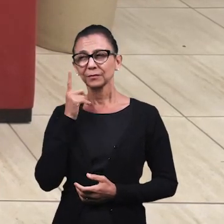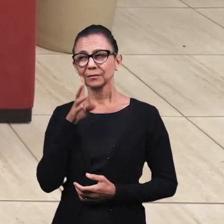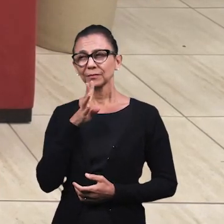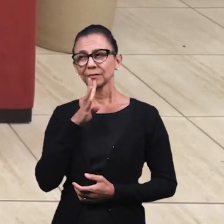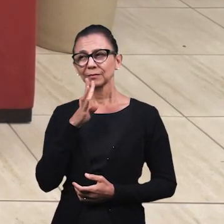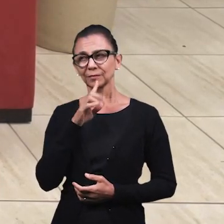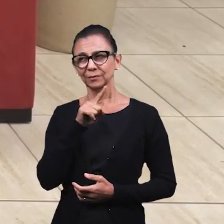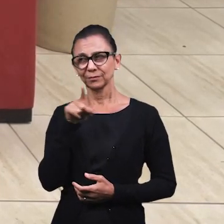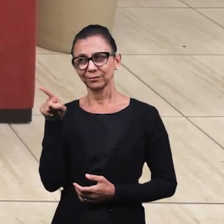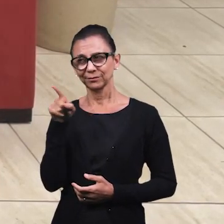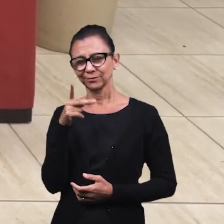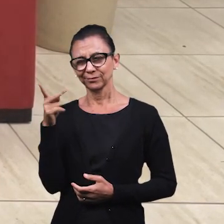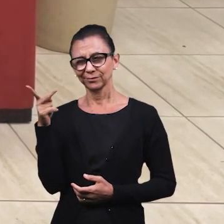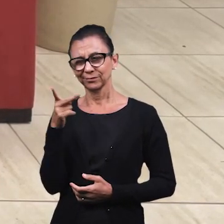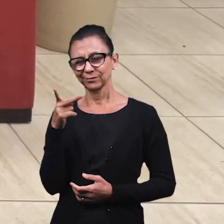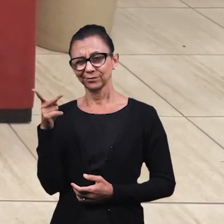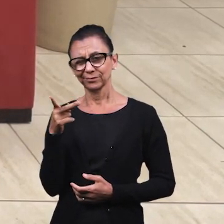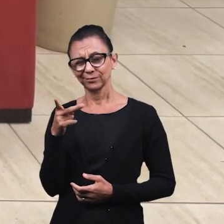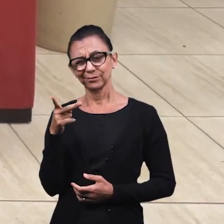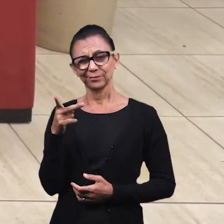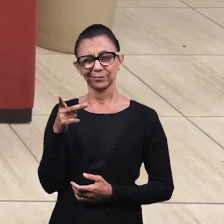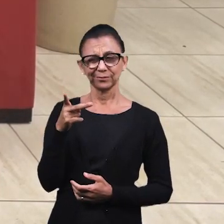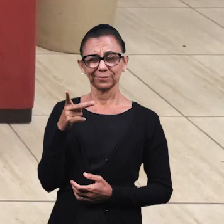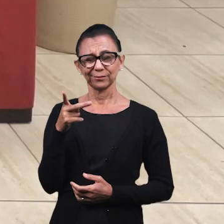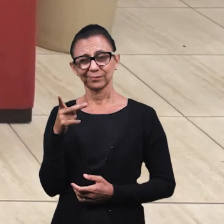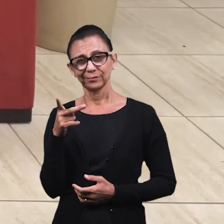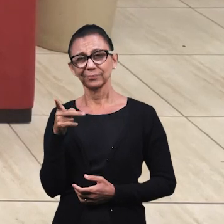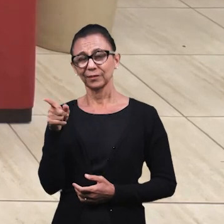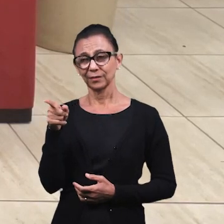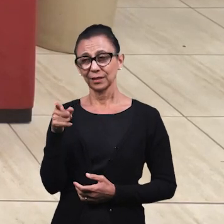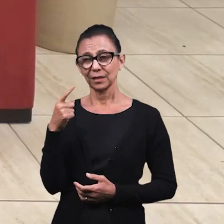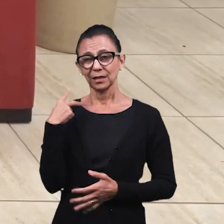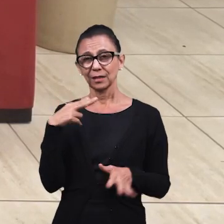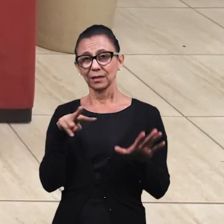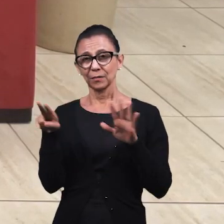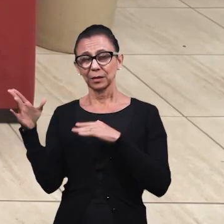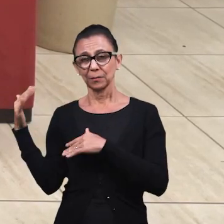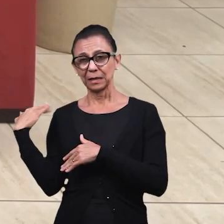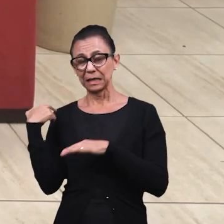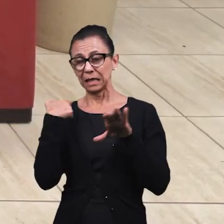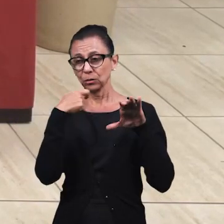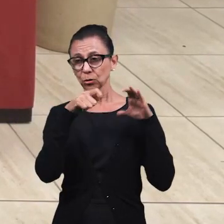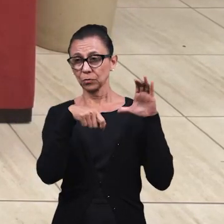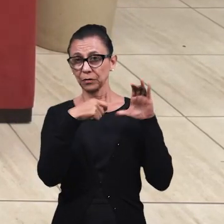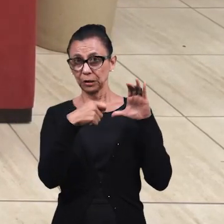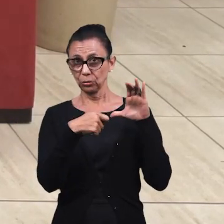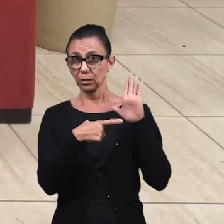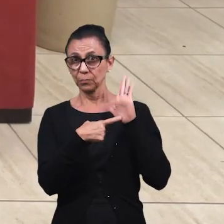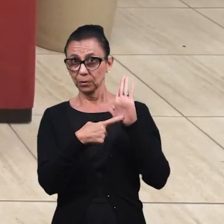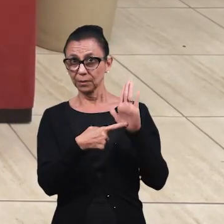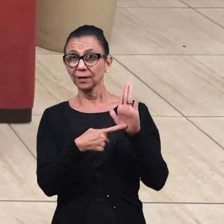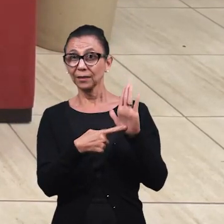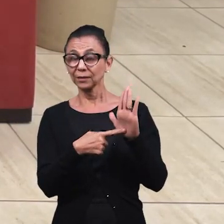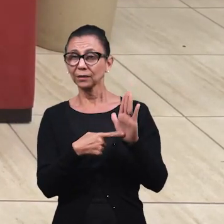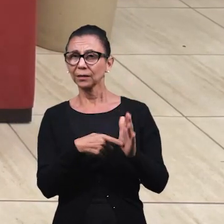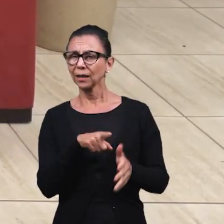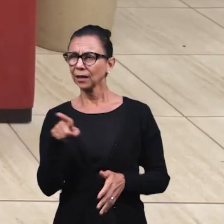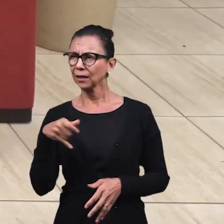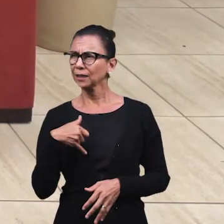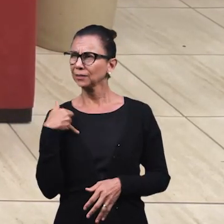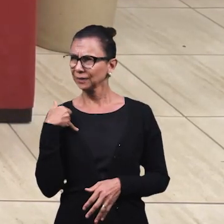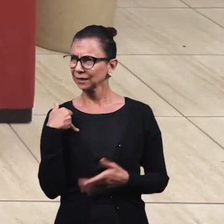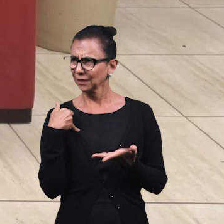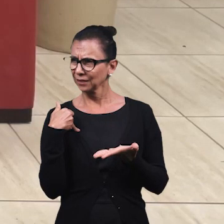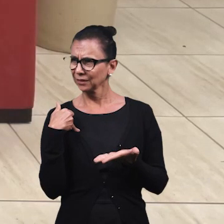no programa, não é isso? Se não me engano, na semana passada participaram, seus vídeos foram apresentados e alguém me disse